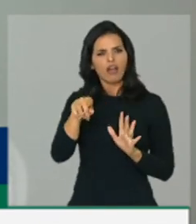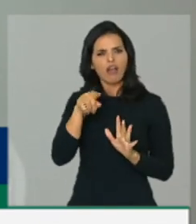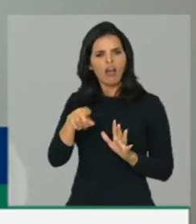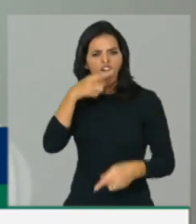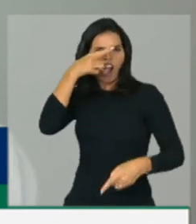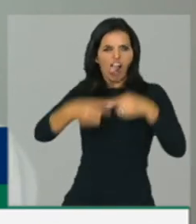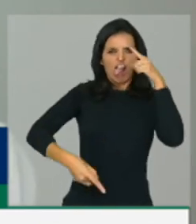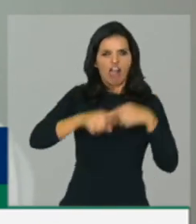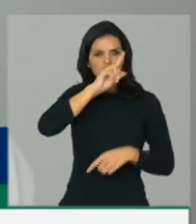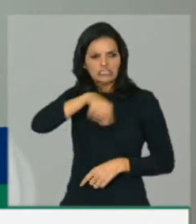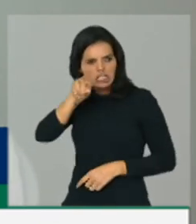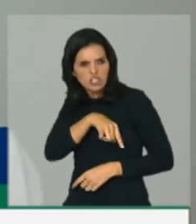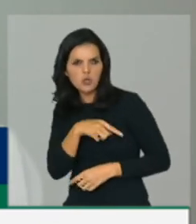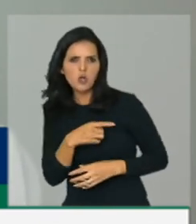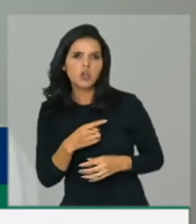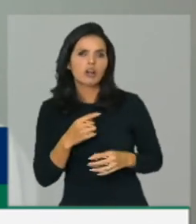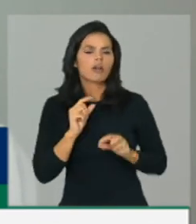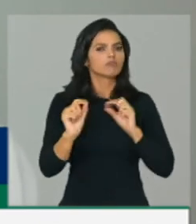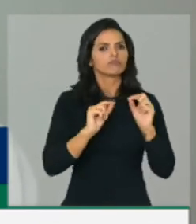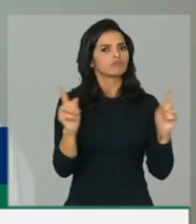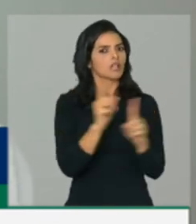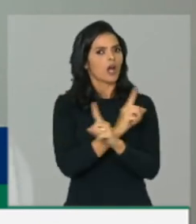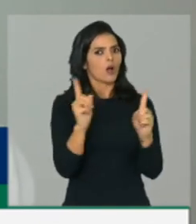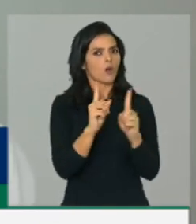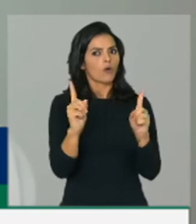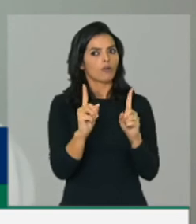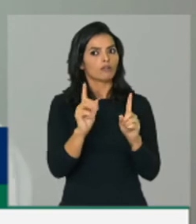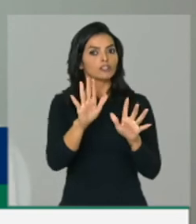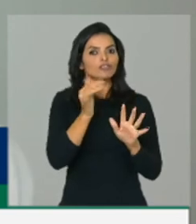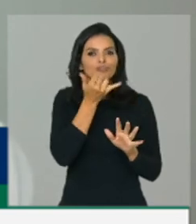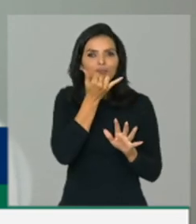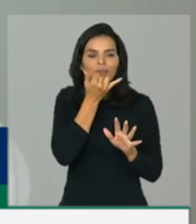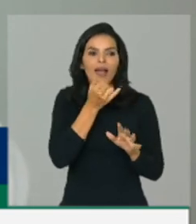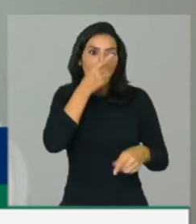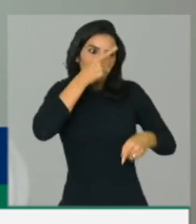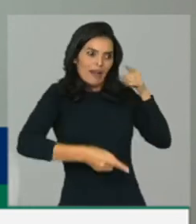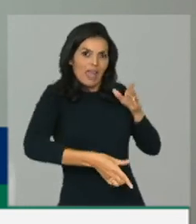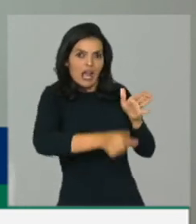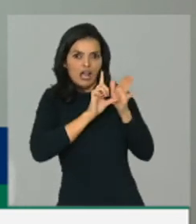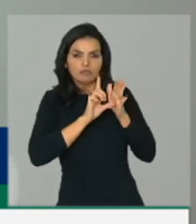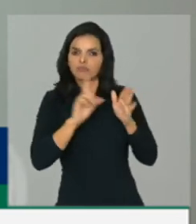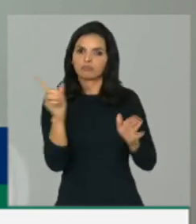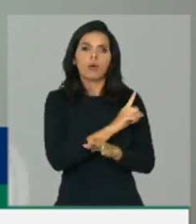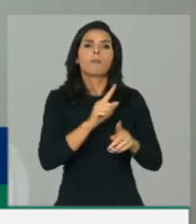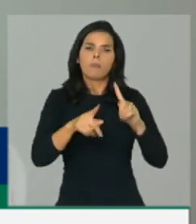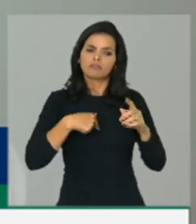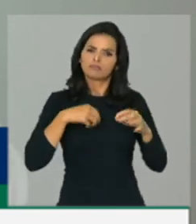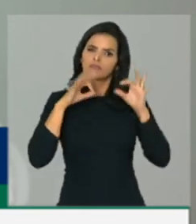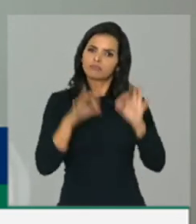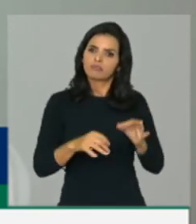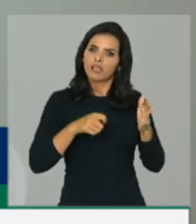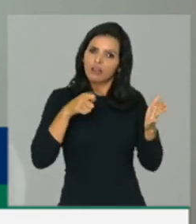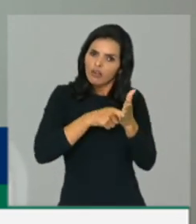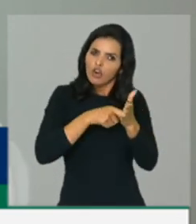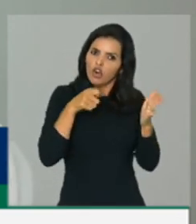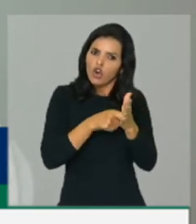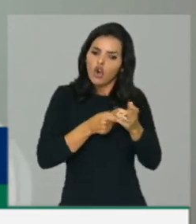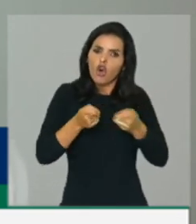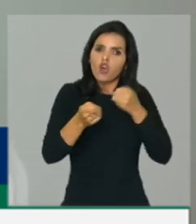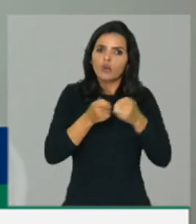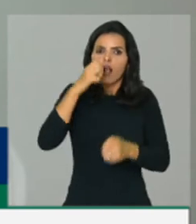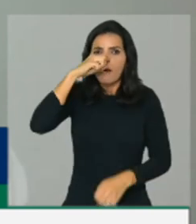censura prévia, mas admite, aliás, não permite uma censura prévia, mas admite e exige o controle posterior